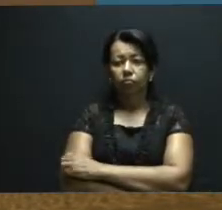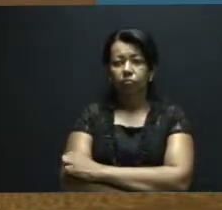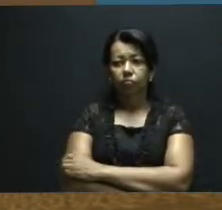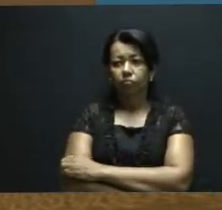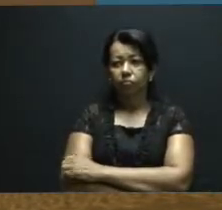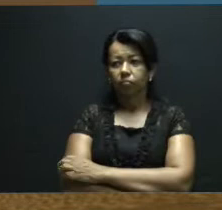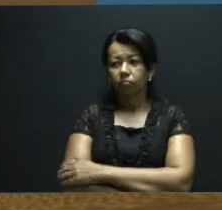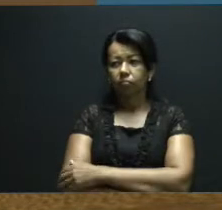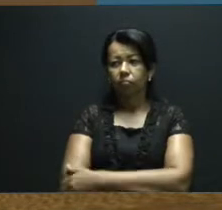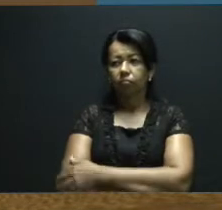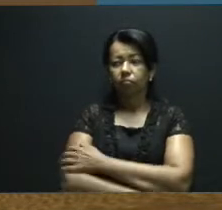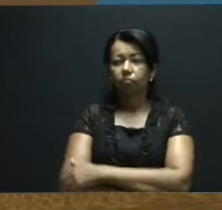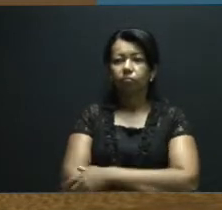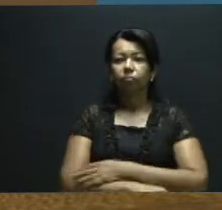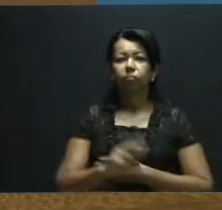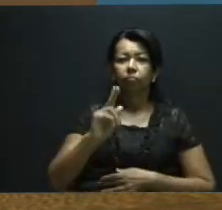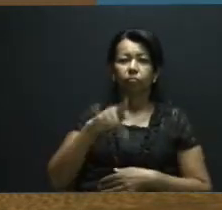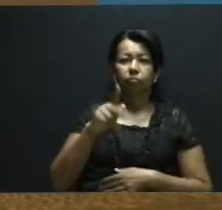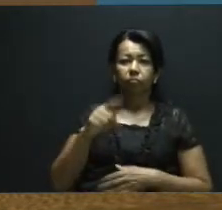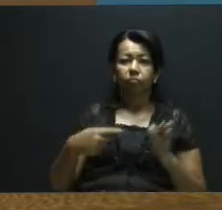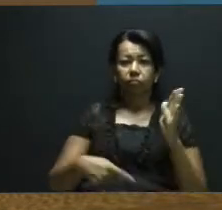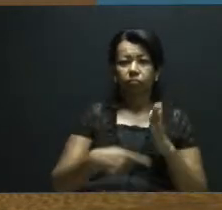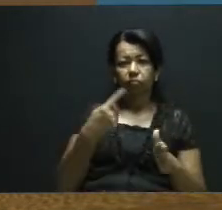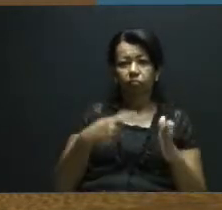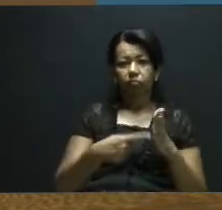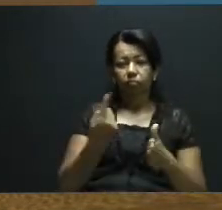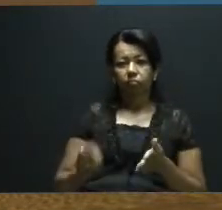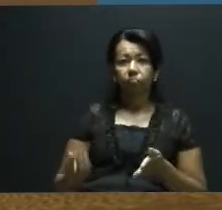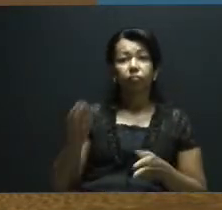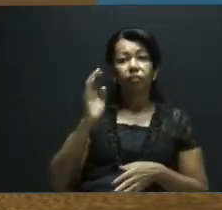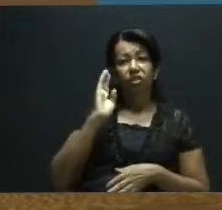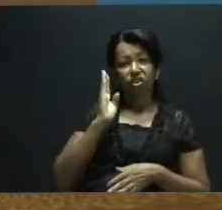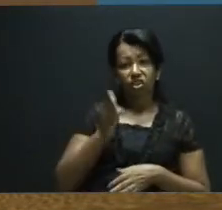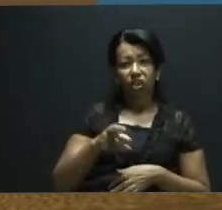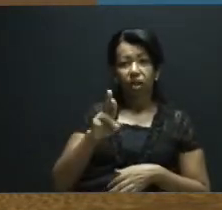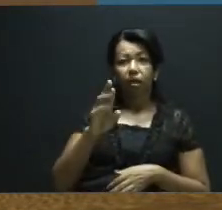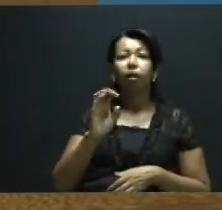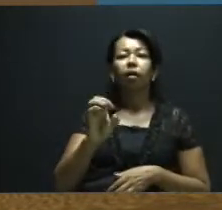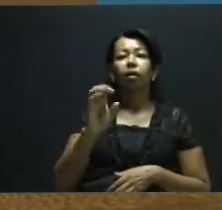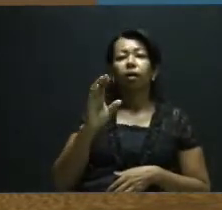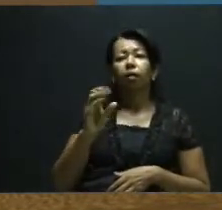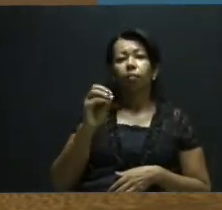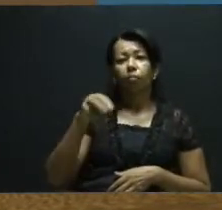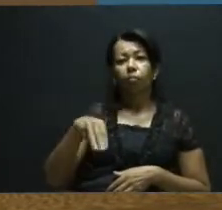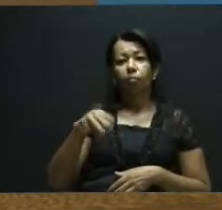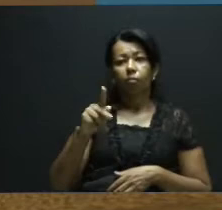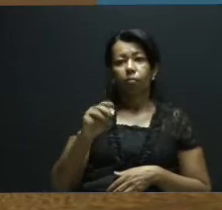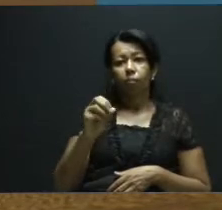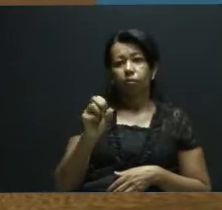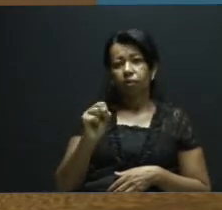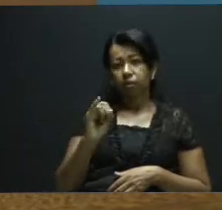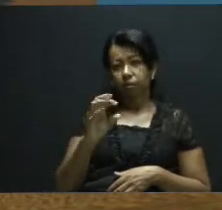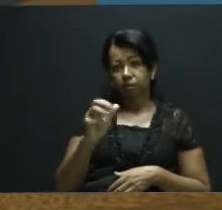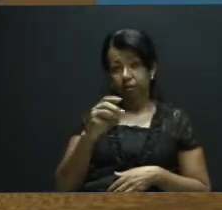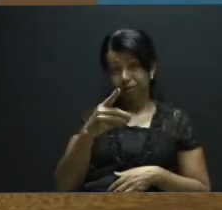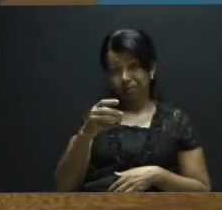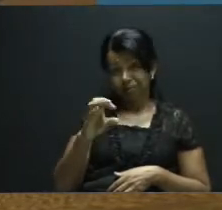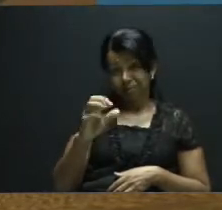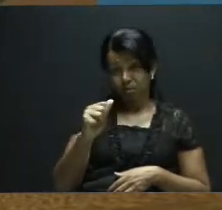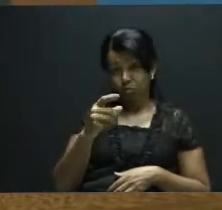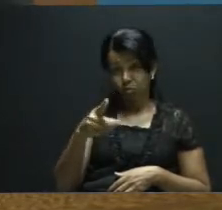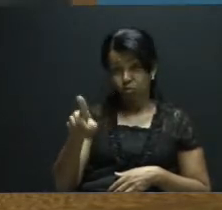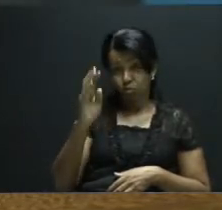prioridade seu conceito quem composição já é prioridade só esse o